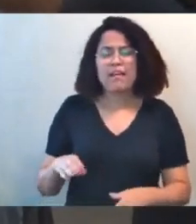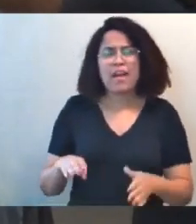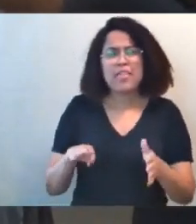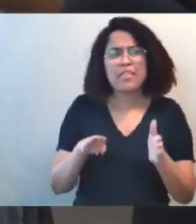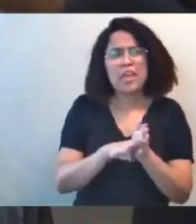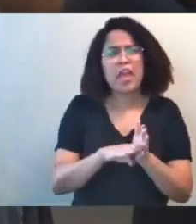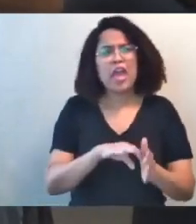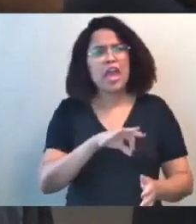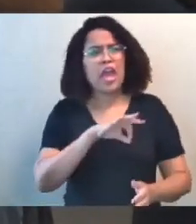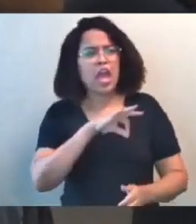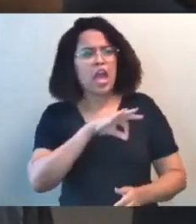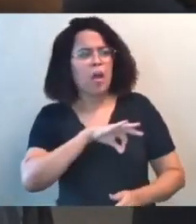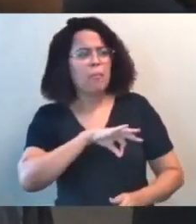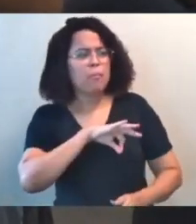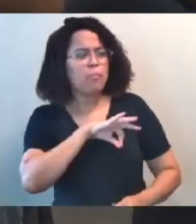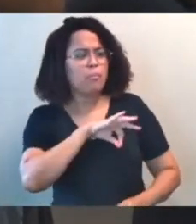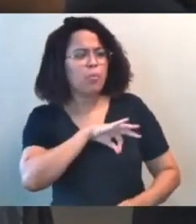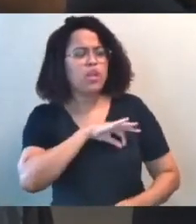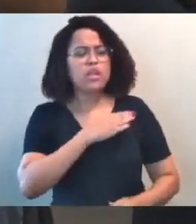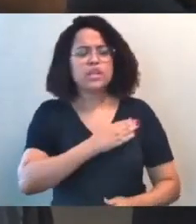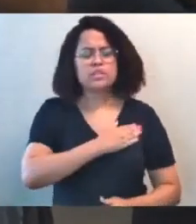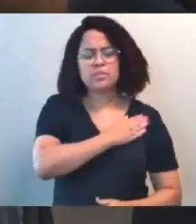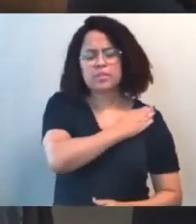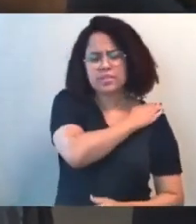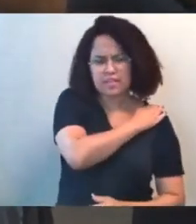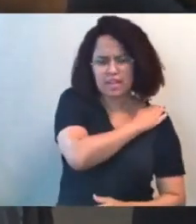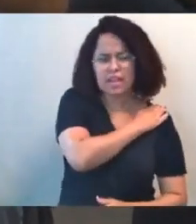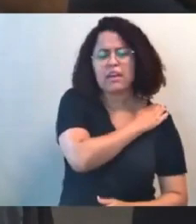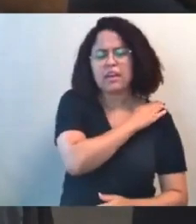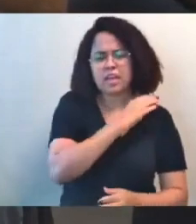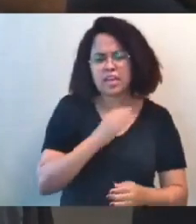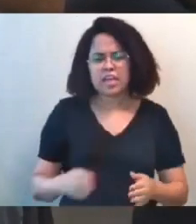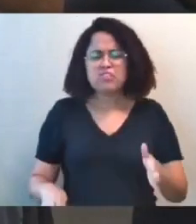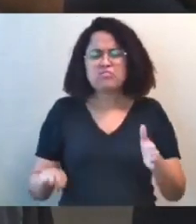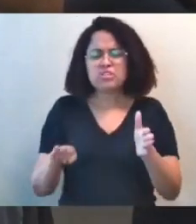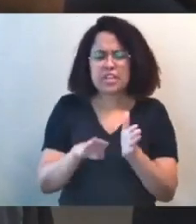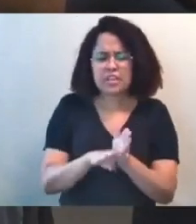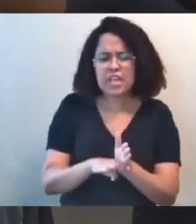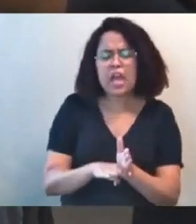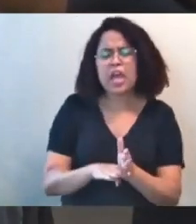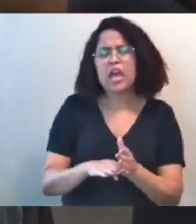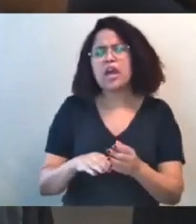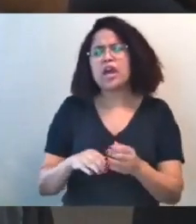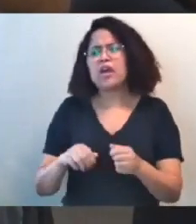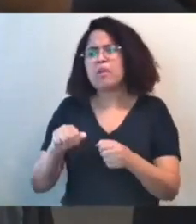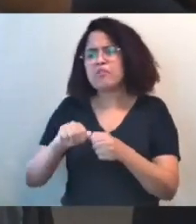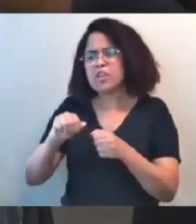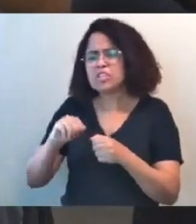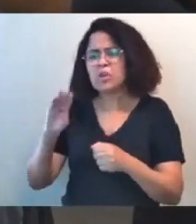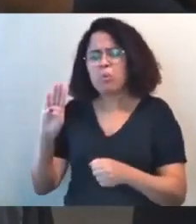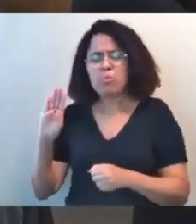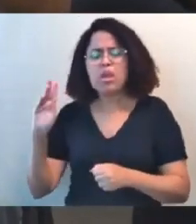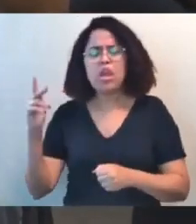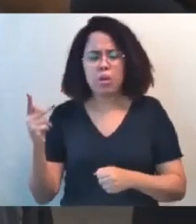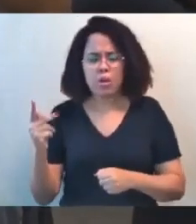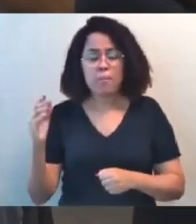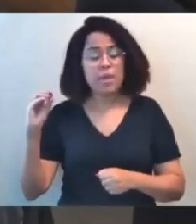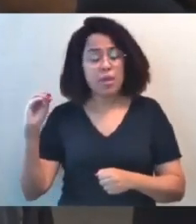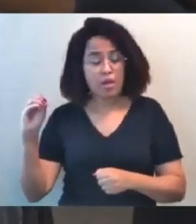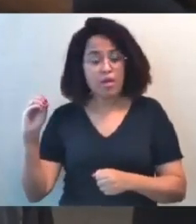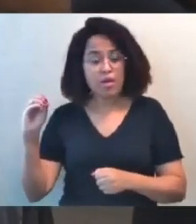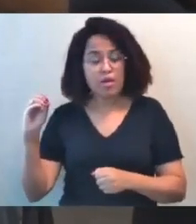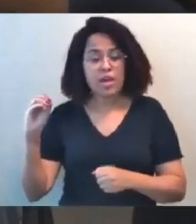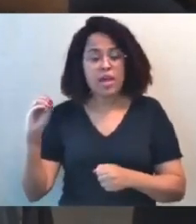vezes para chegar ao local, como eu fiz, para poder gerar um boletim de ocorrência, tem que parar o ônibus,